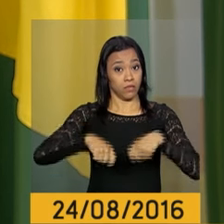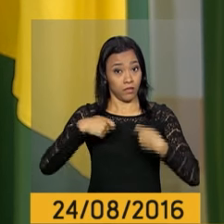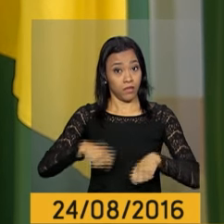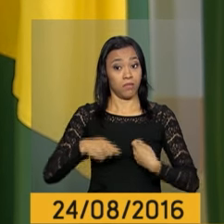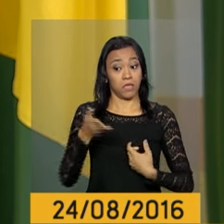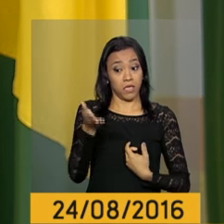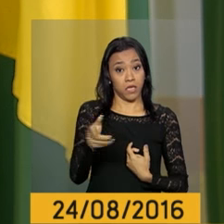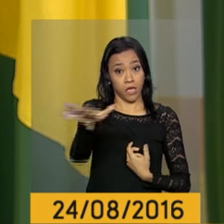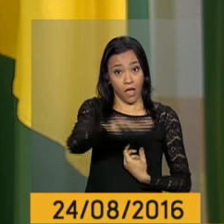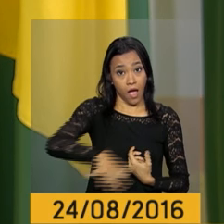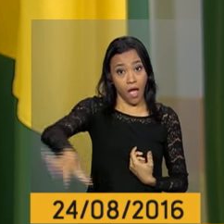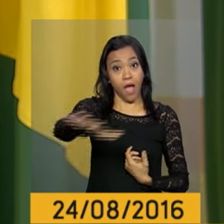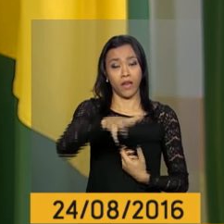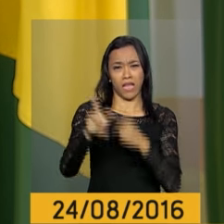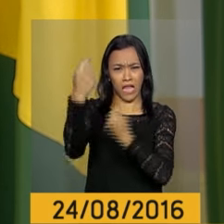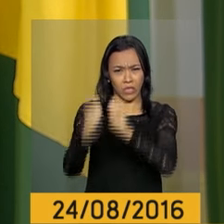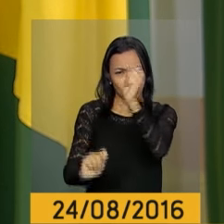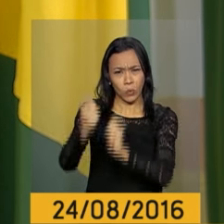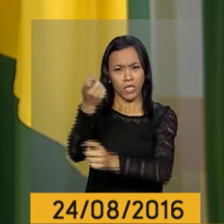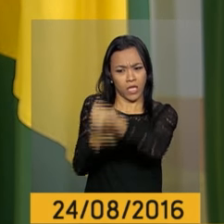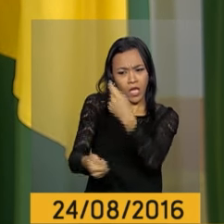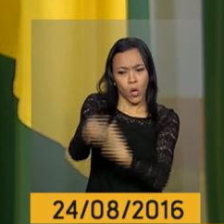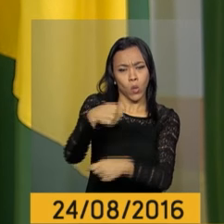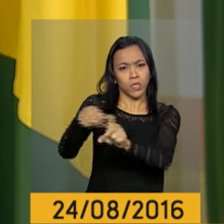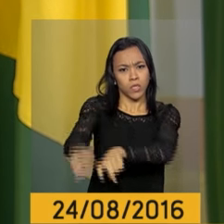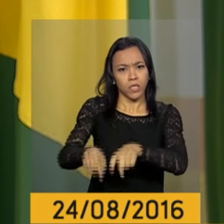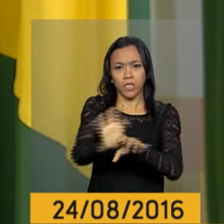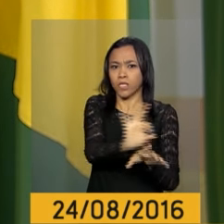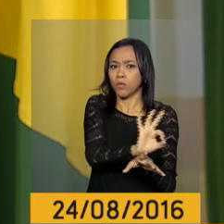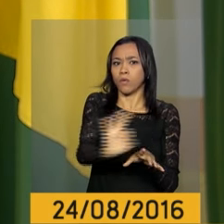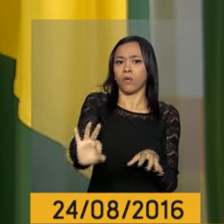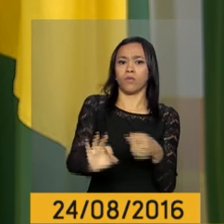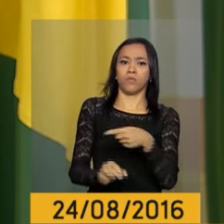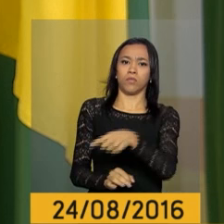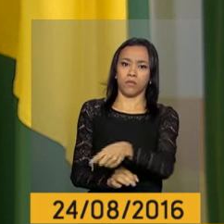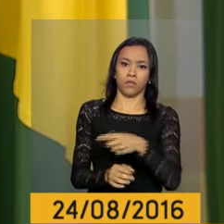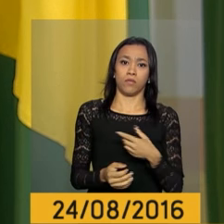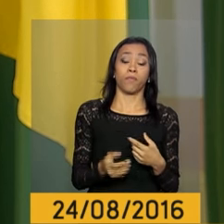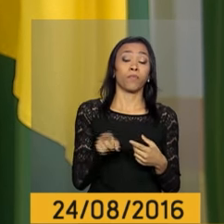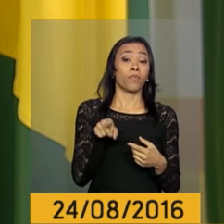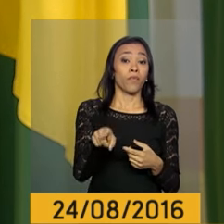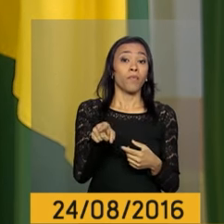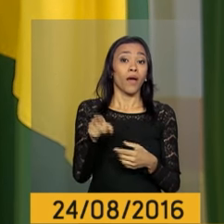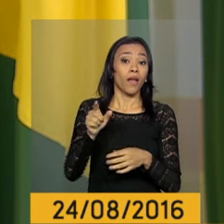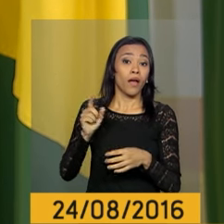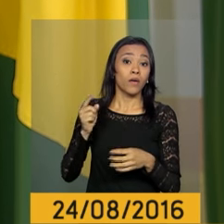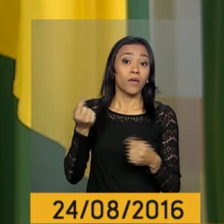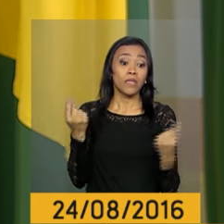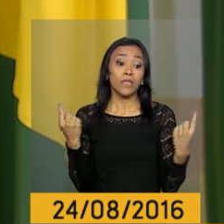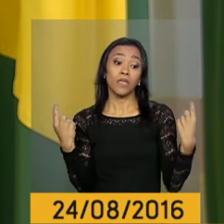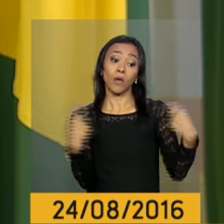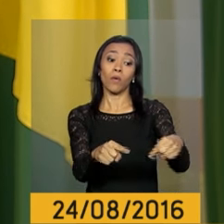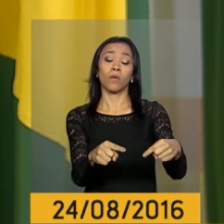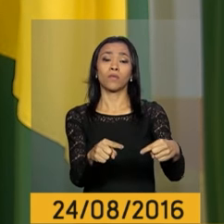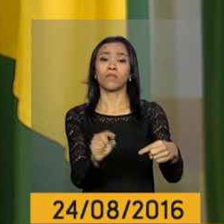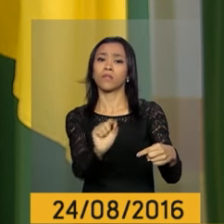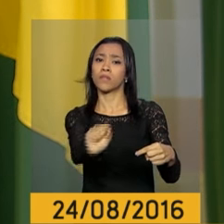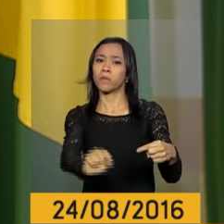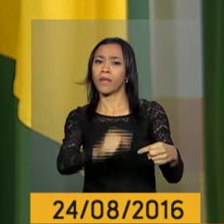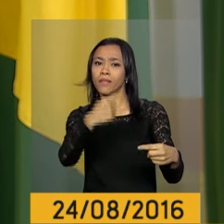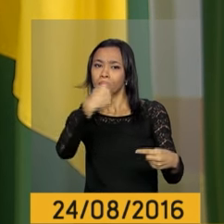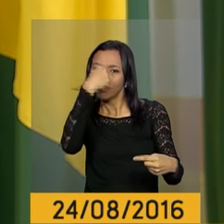sido um exemplo disso, dar difundir esta ideia para combater certas